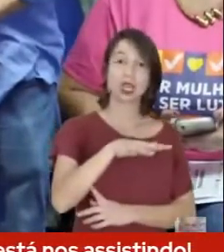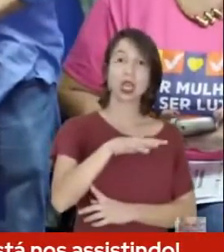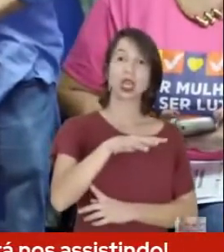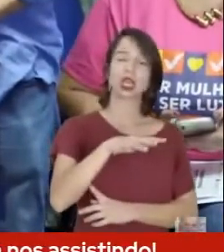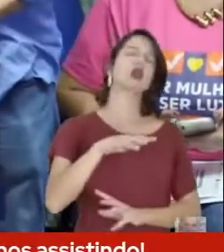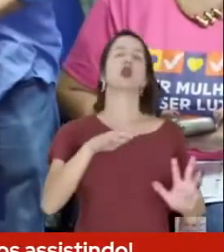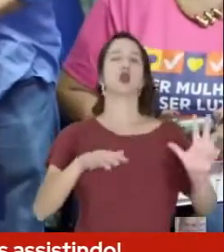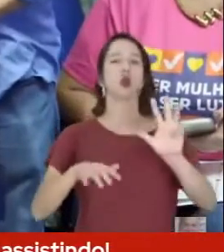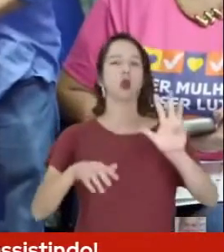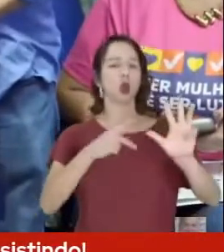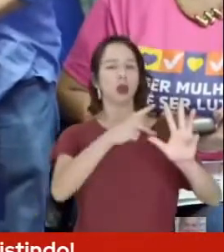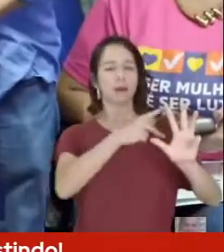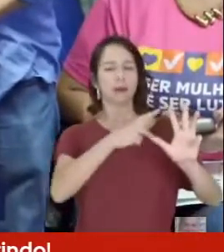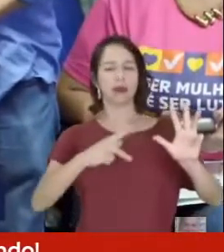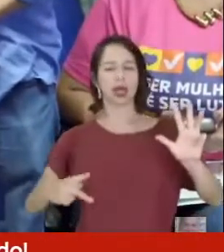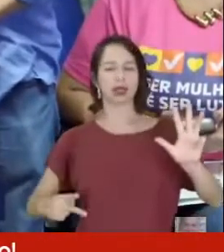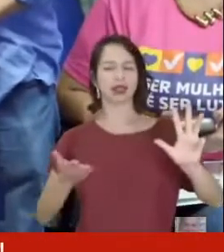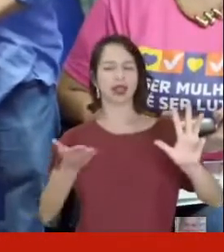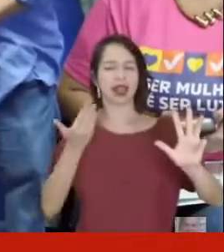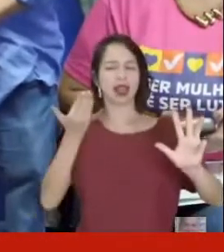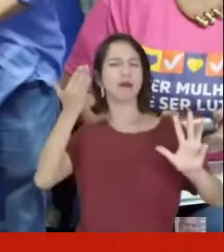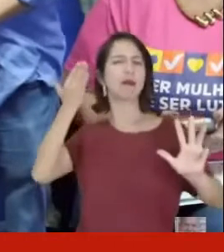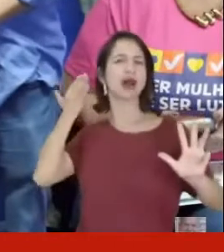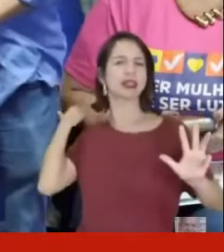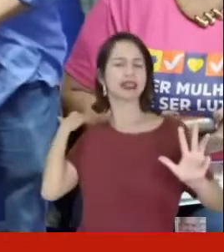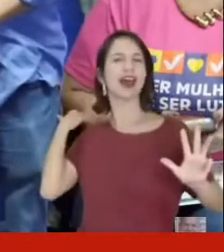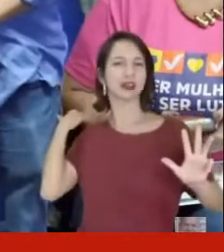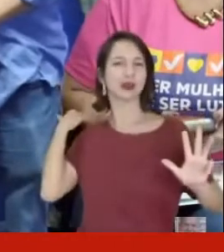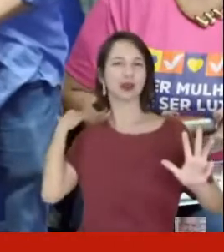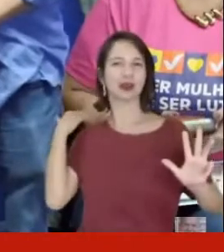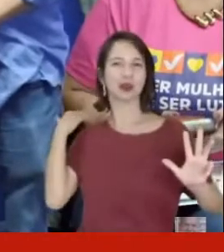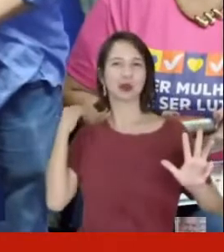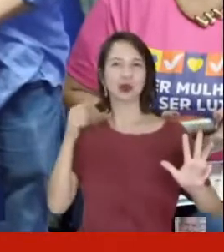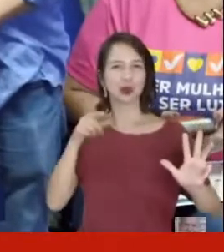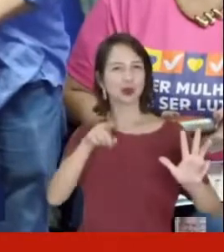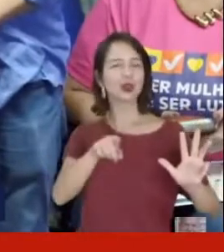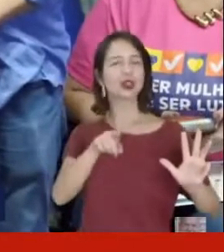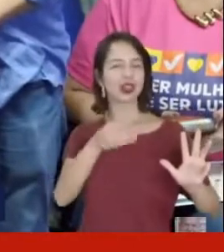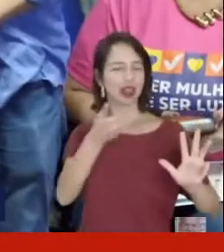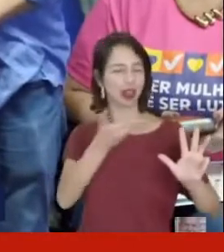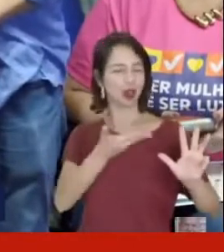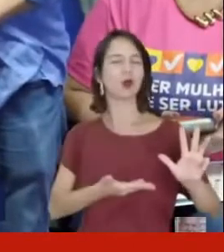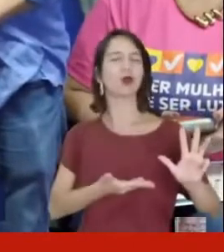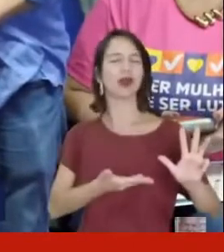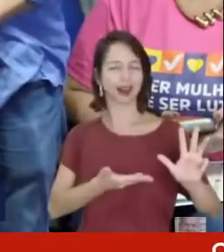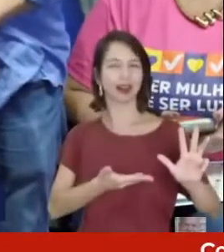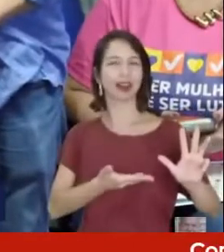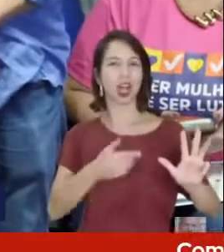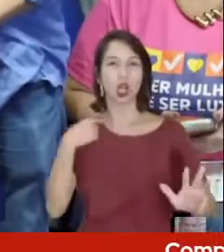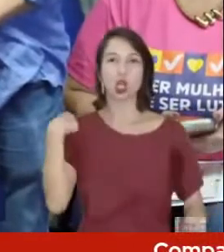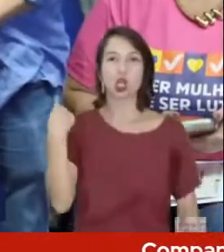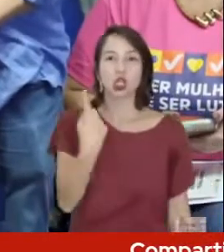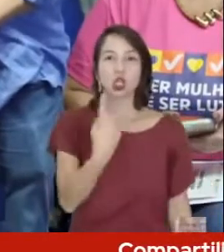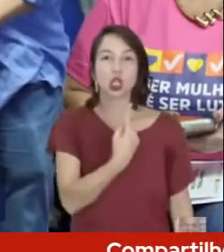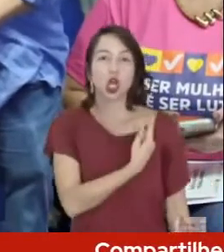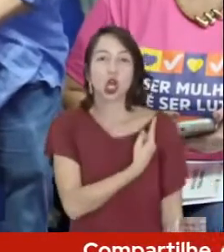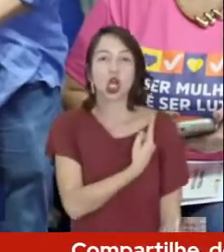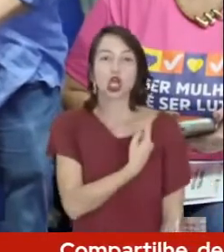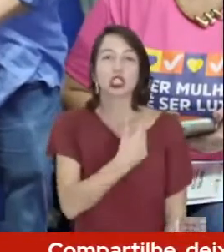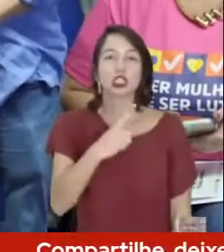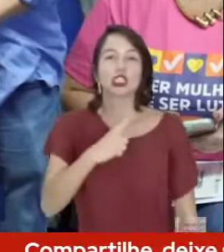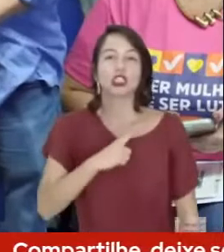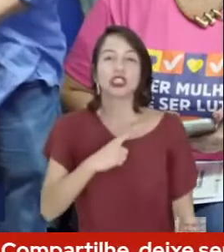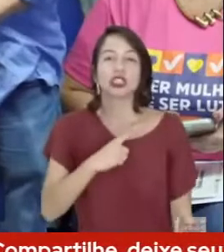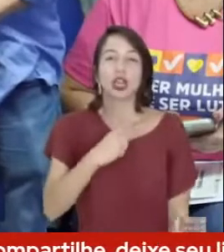Lula, de chamar de você, nós éramos 3 milhões e meio de empregos